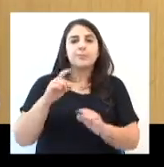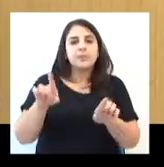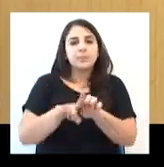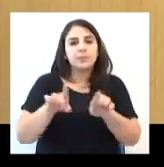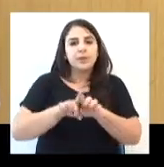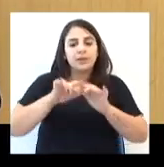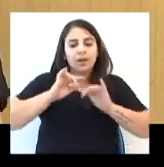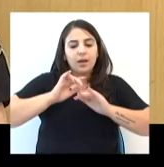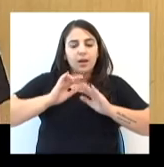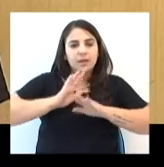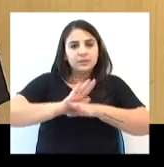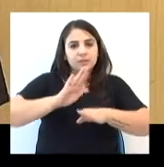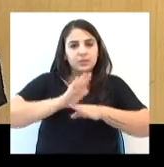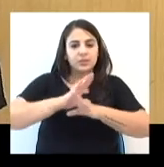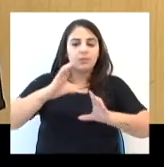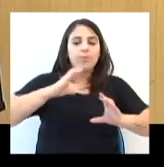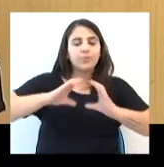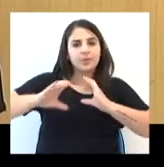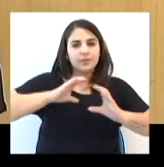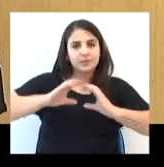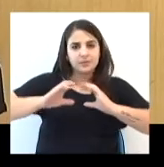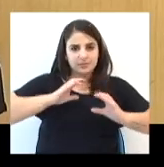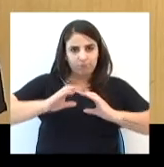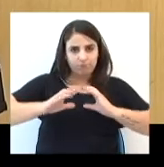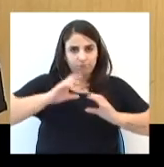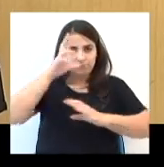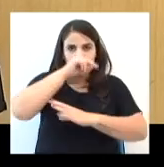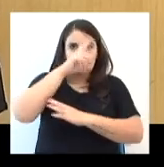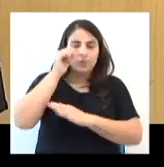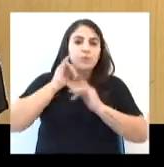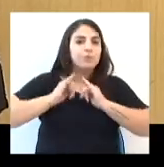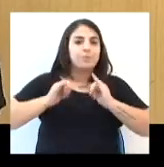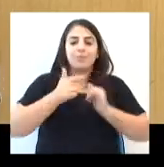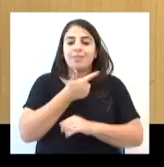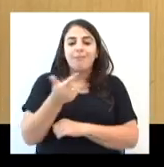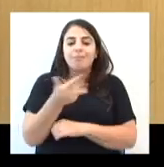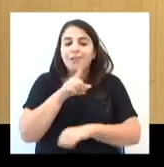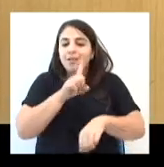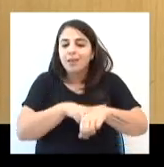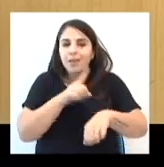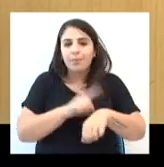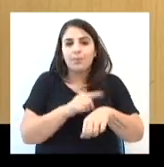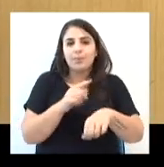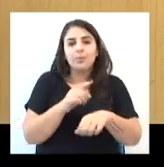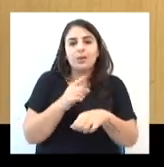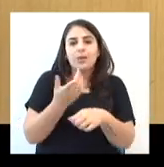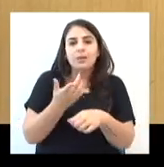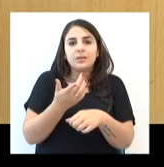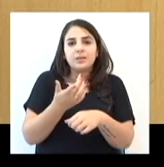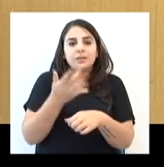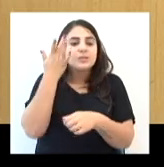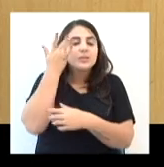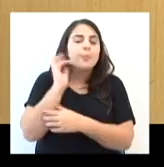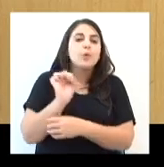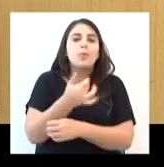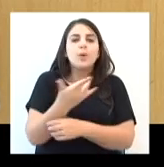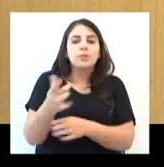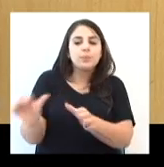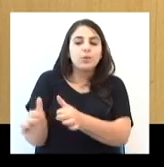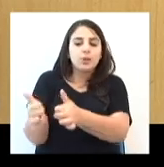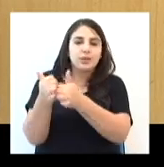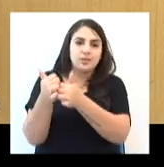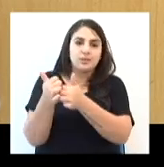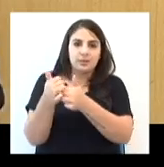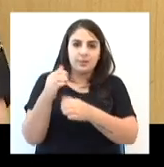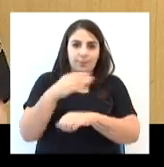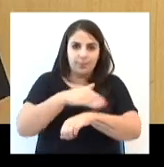de comunicação da Prefeitura informou que não existe previsão do Estado para melhorias na BR-285.